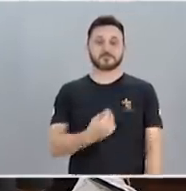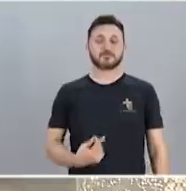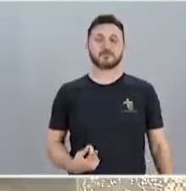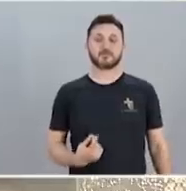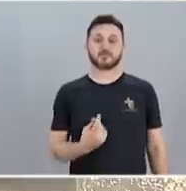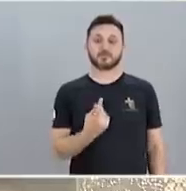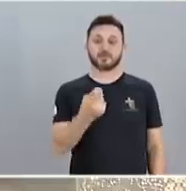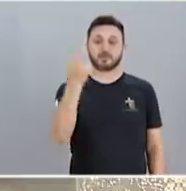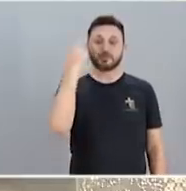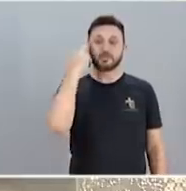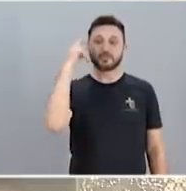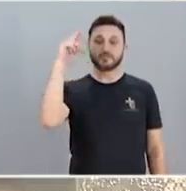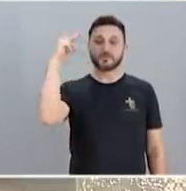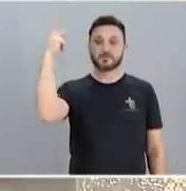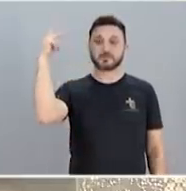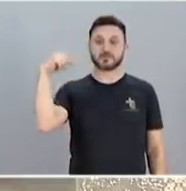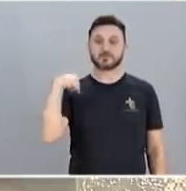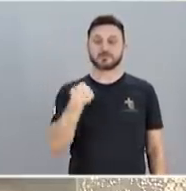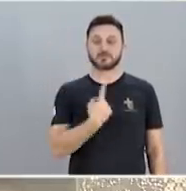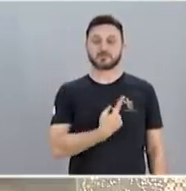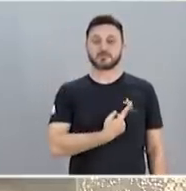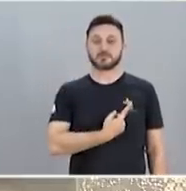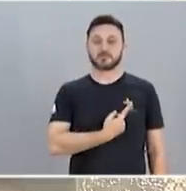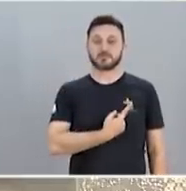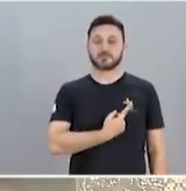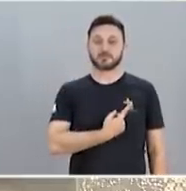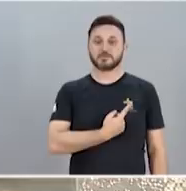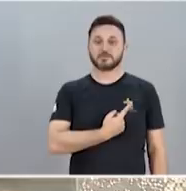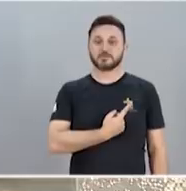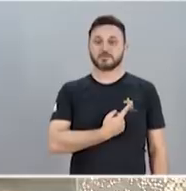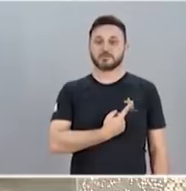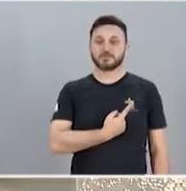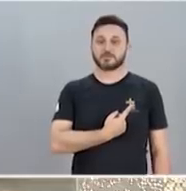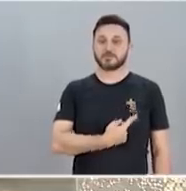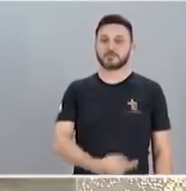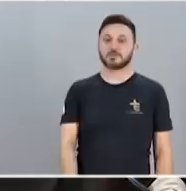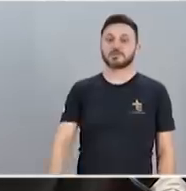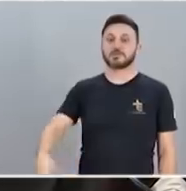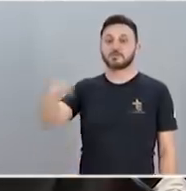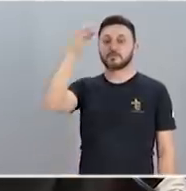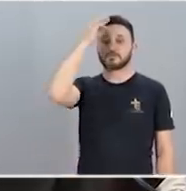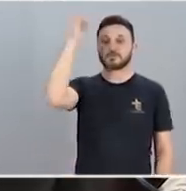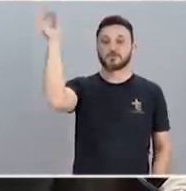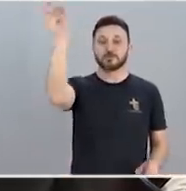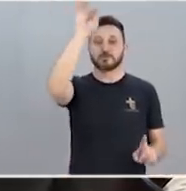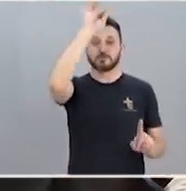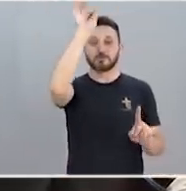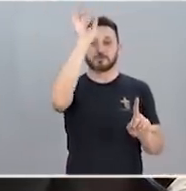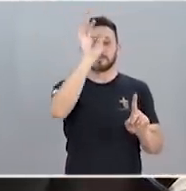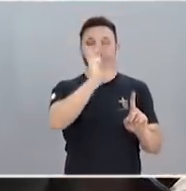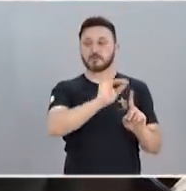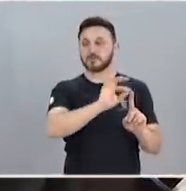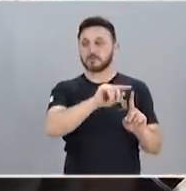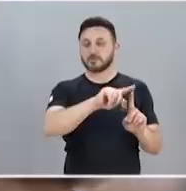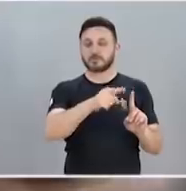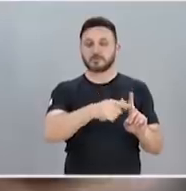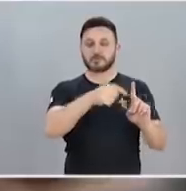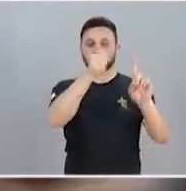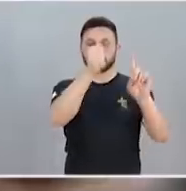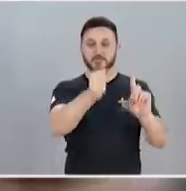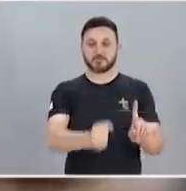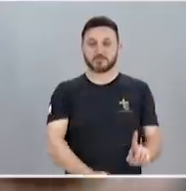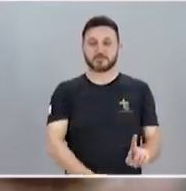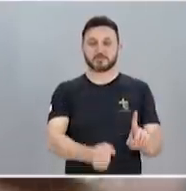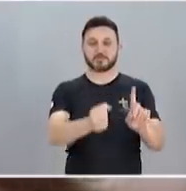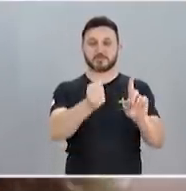Cristo, seu único Filho, nosso Senhor, que foi concebido pelo poder